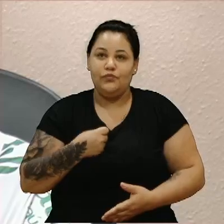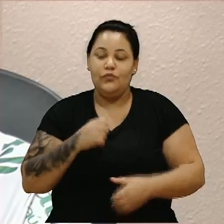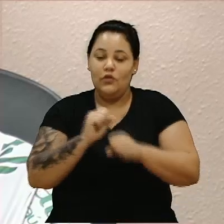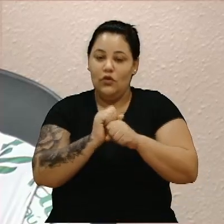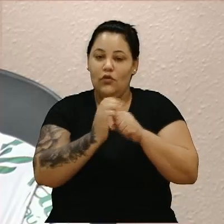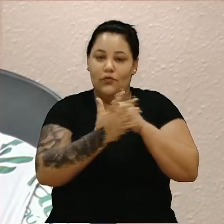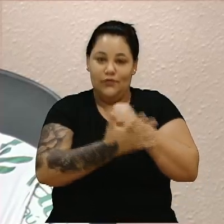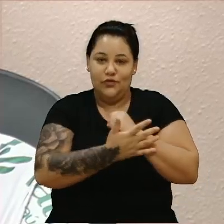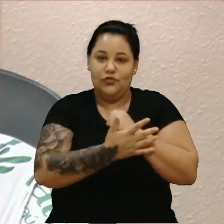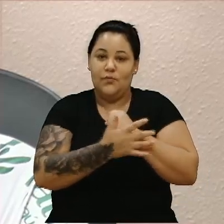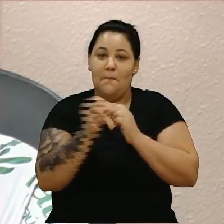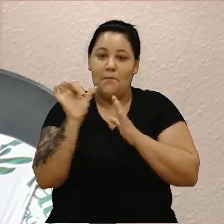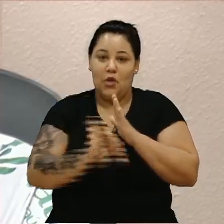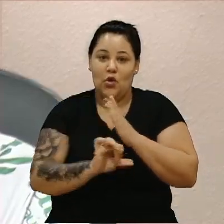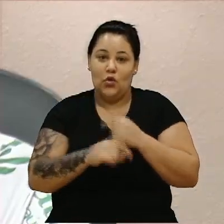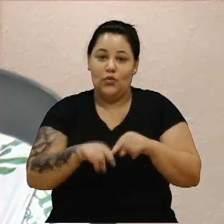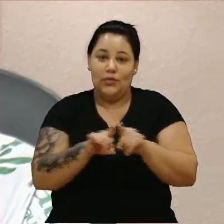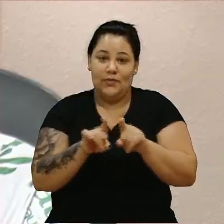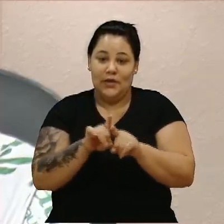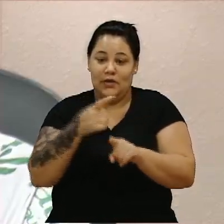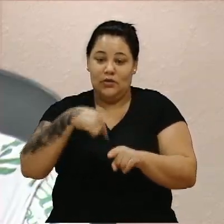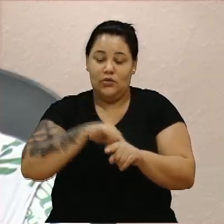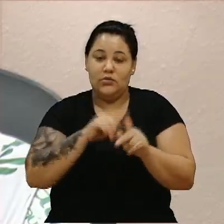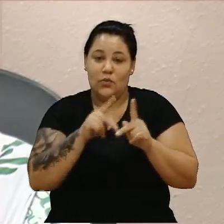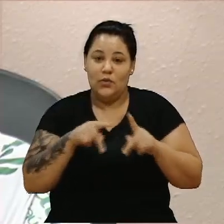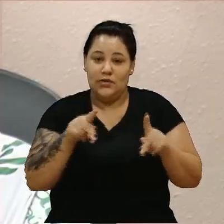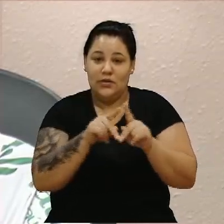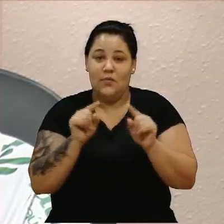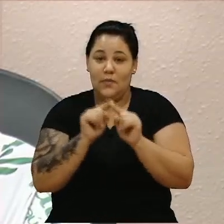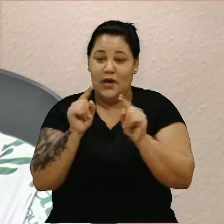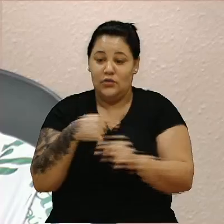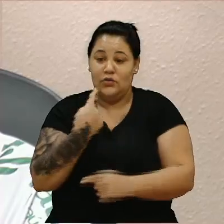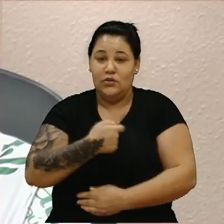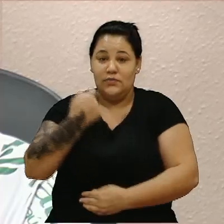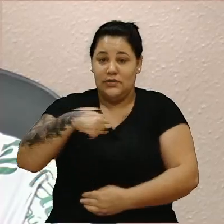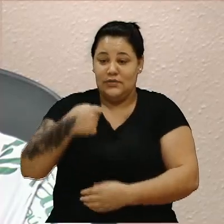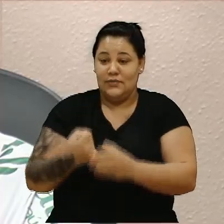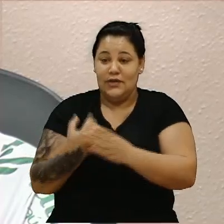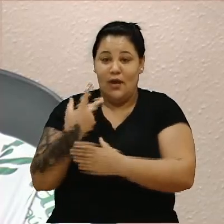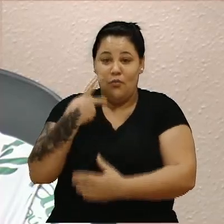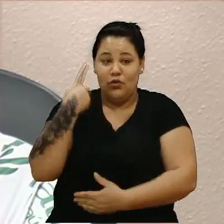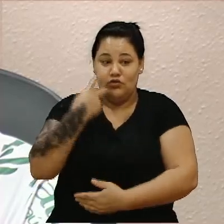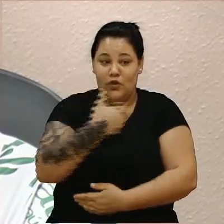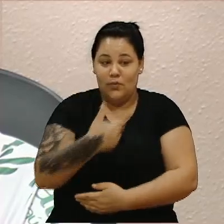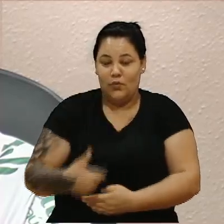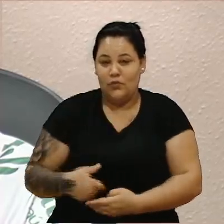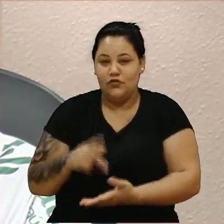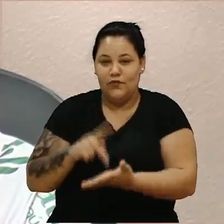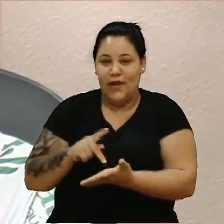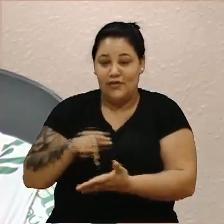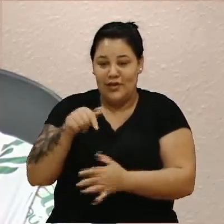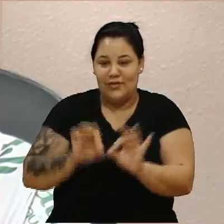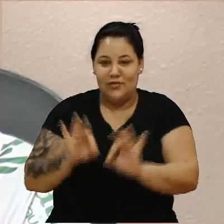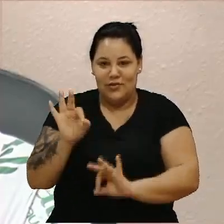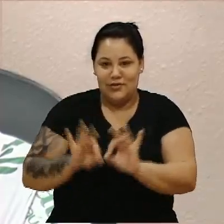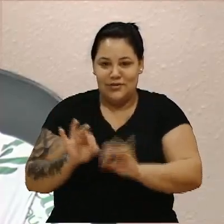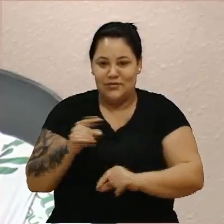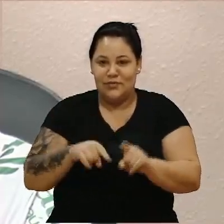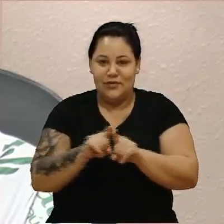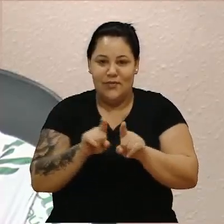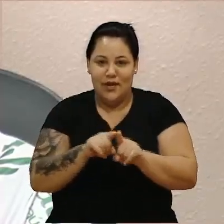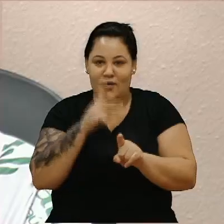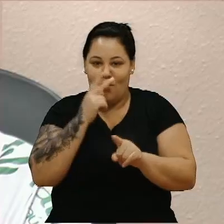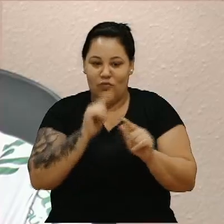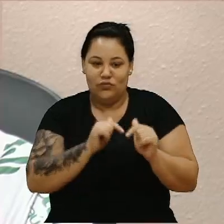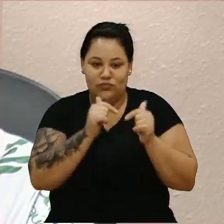de insegurança alimentar da nossa população, mas nós precisamos de políticas públicas, né? E essas organizações, como a Ação da